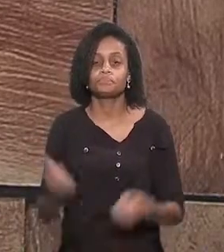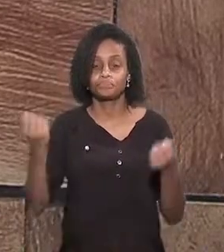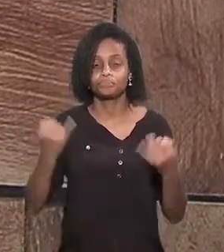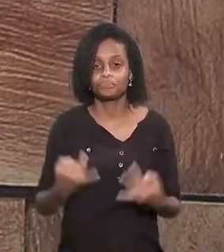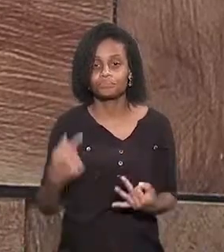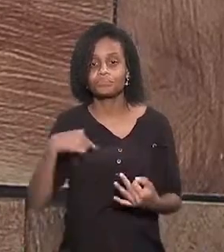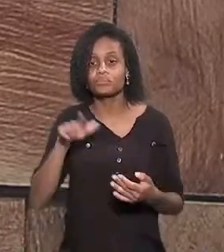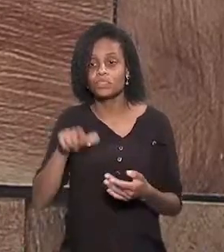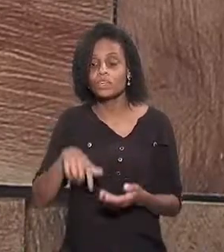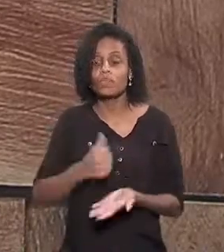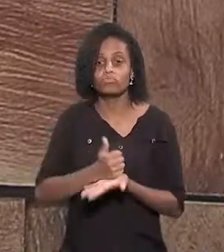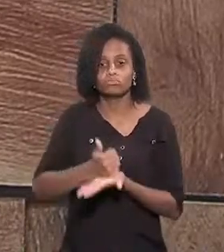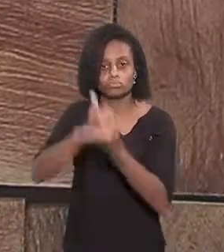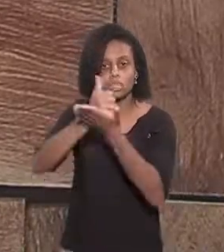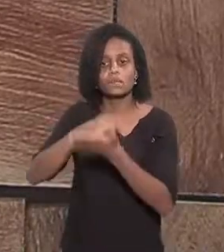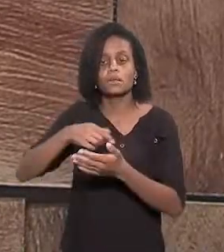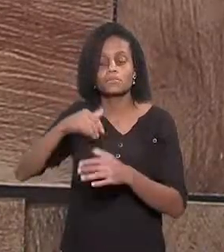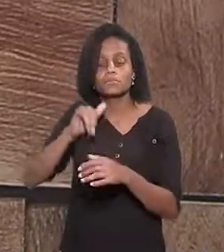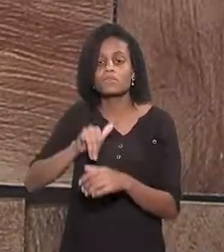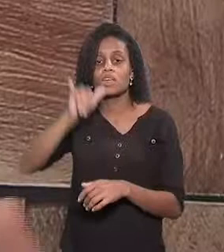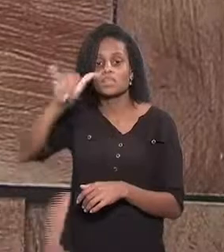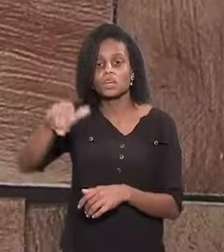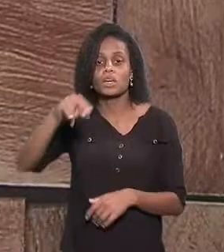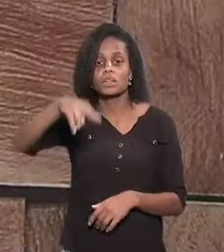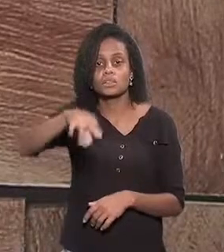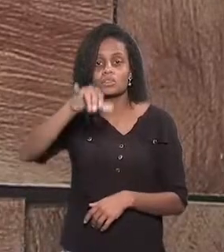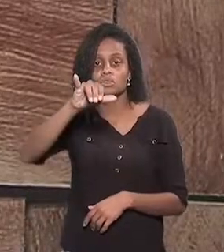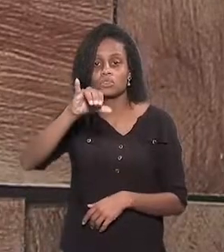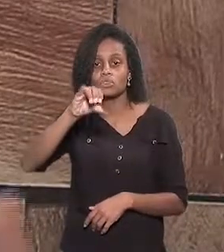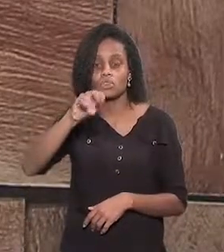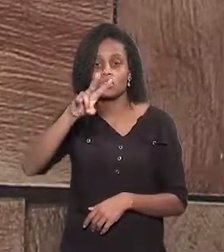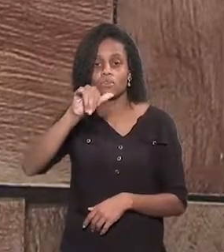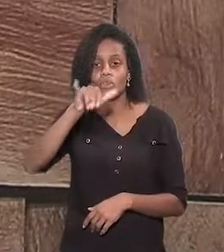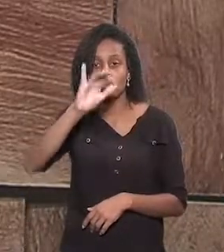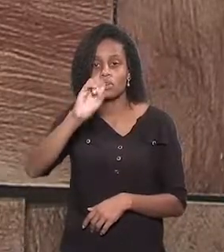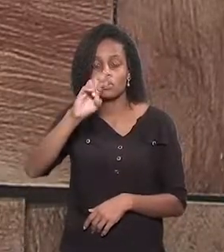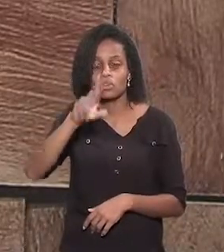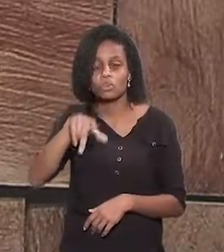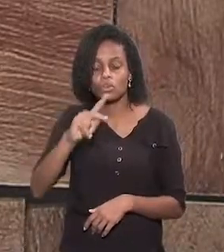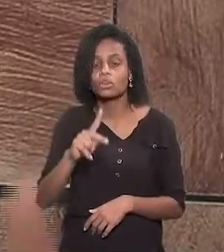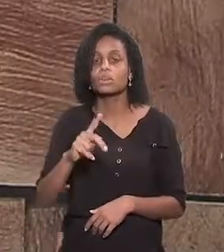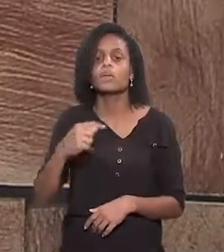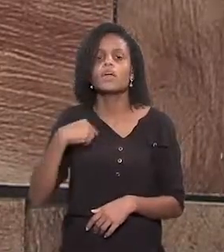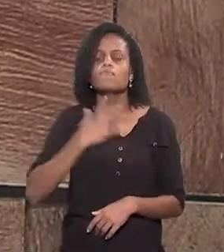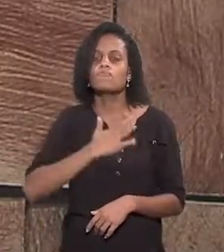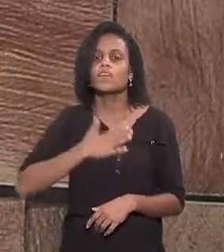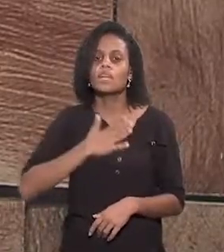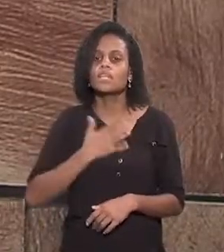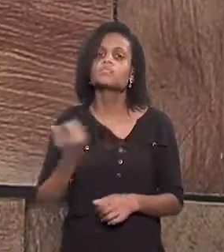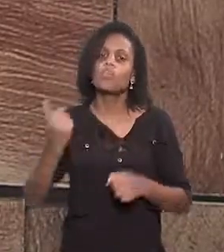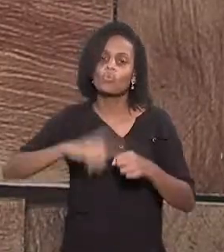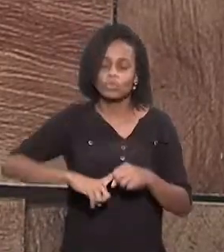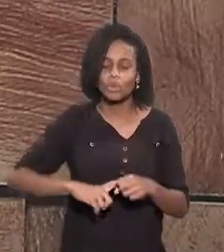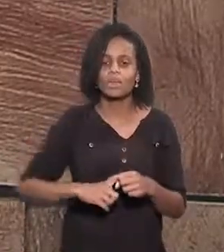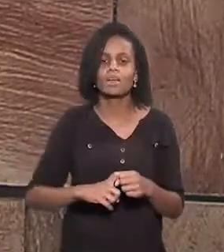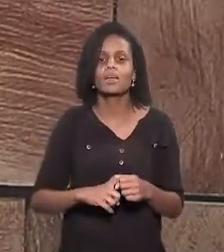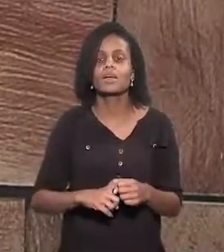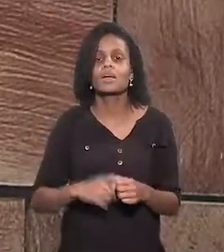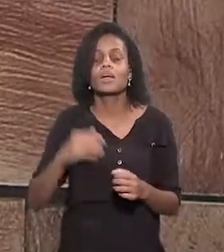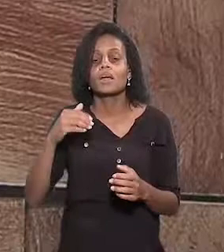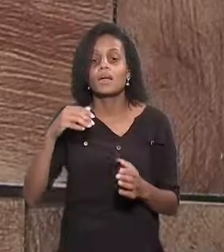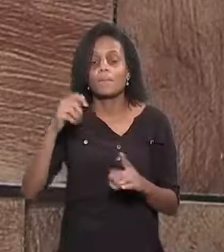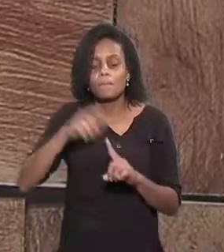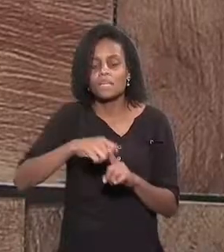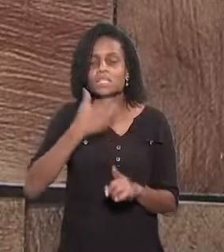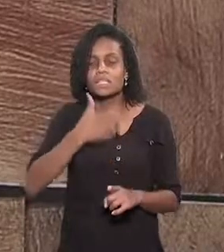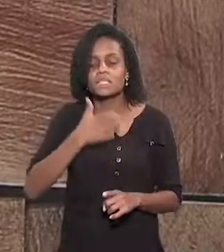esse prêmio em Nova York. Então, fiquei muito feliz, né? Já tinha conhecido Nova York, mas fiquei muito feliz de voltar no final